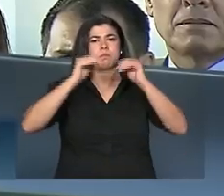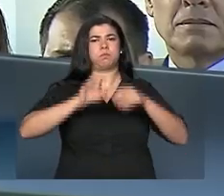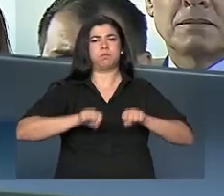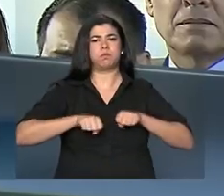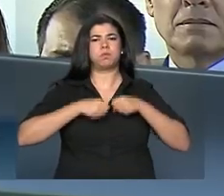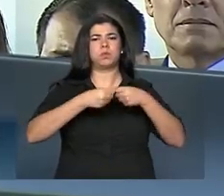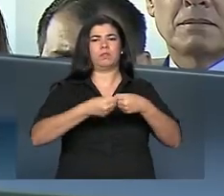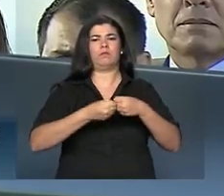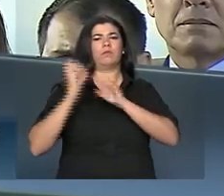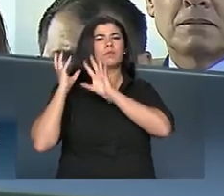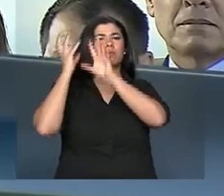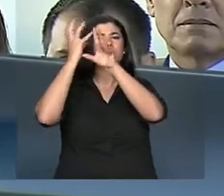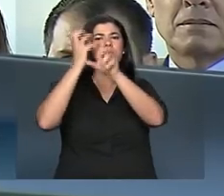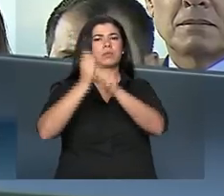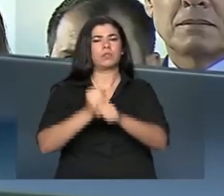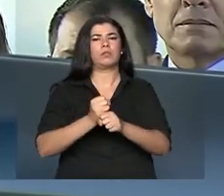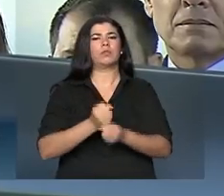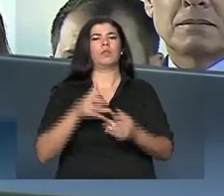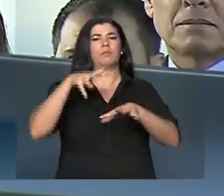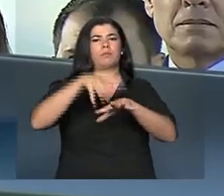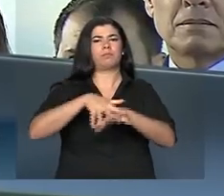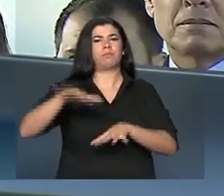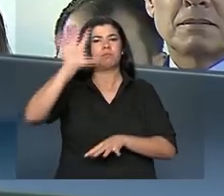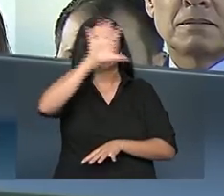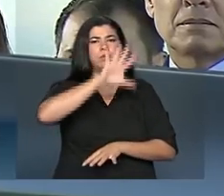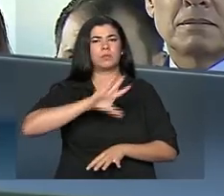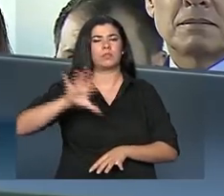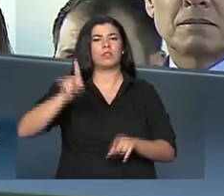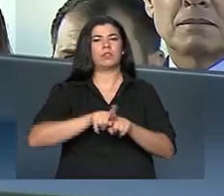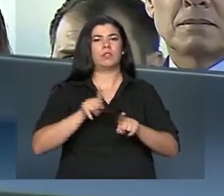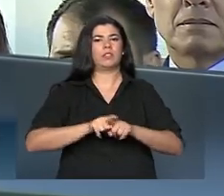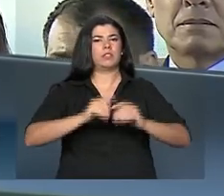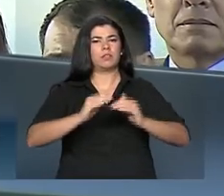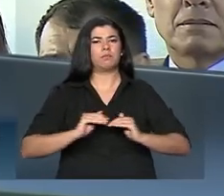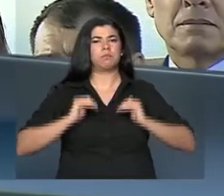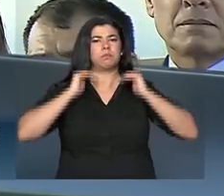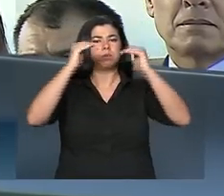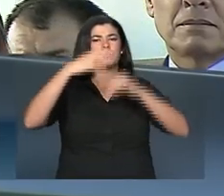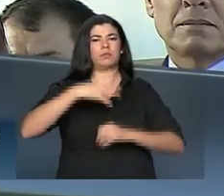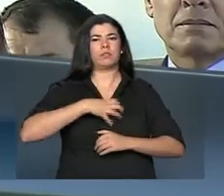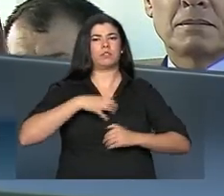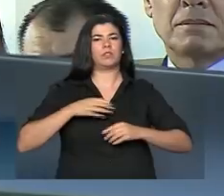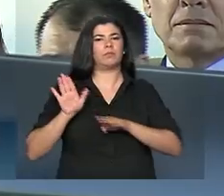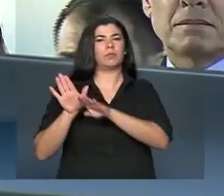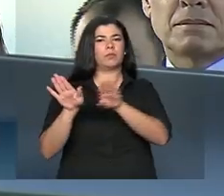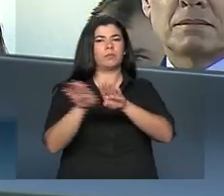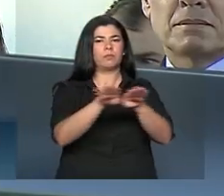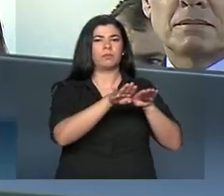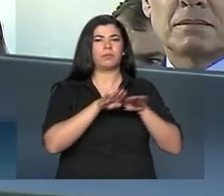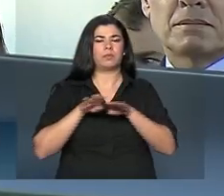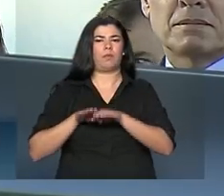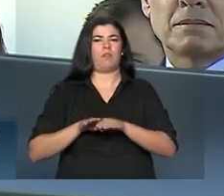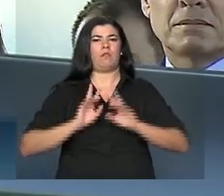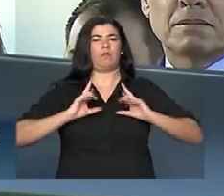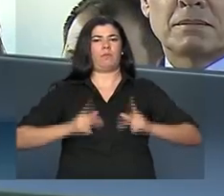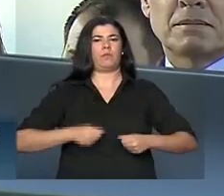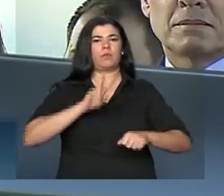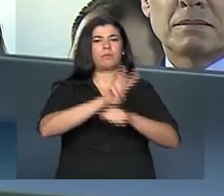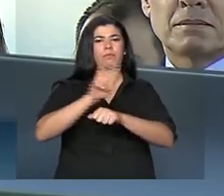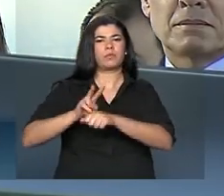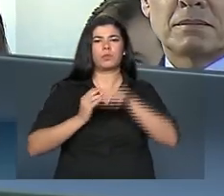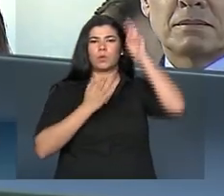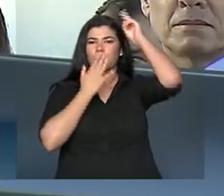esforço épico pela integração nacional, muito menos pela grandeza e sentimento humanitários na proteção dos